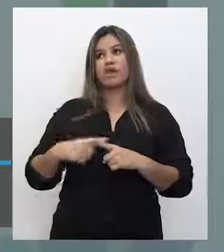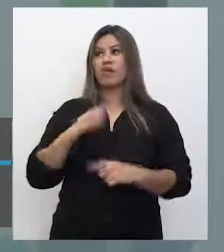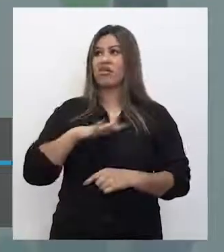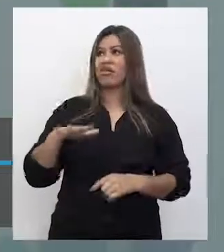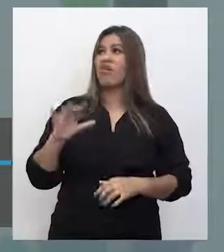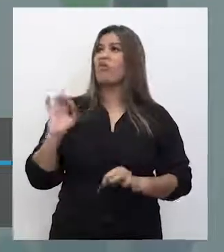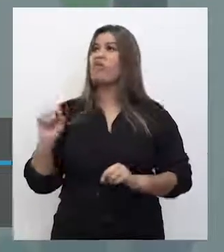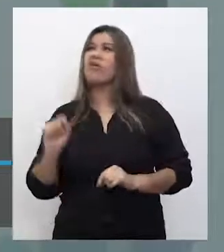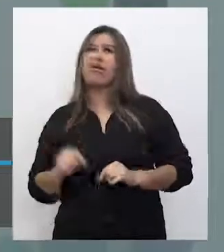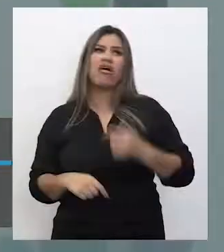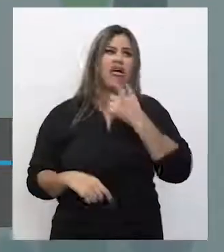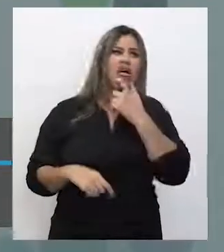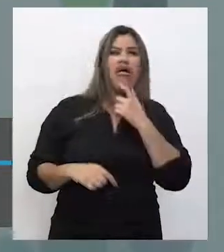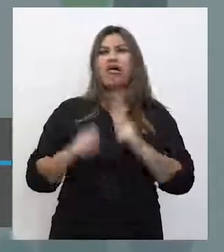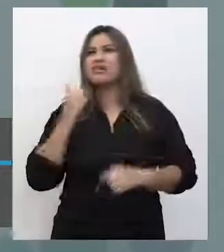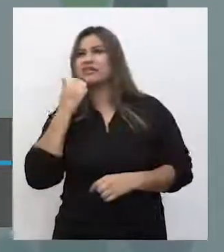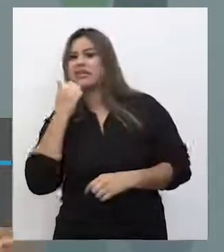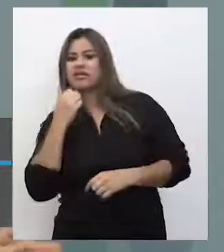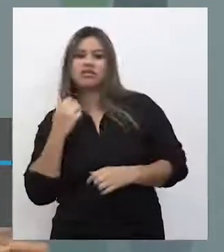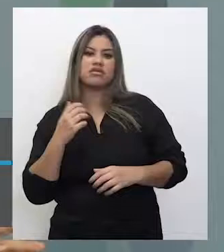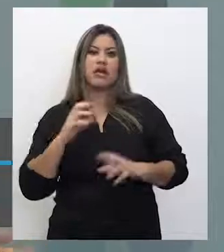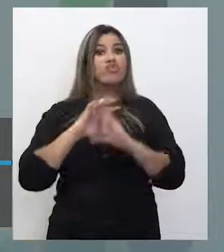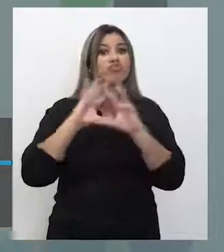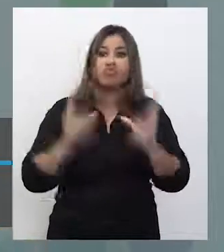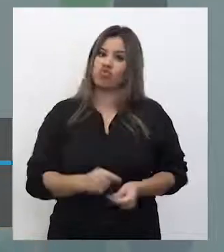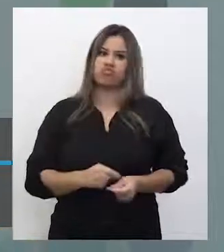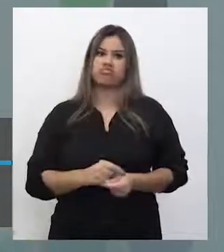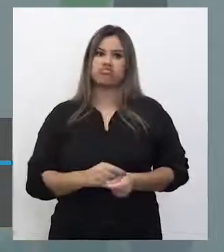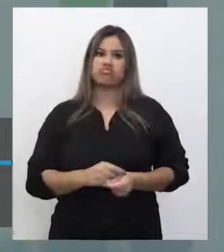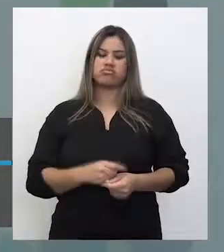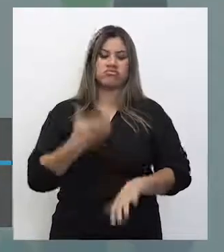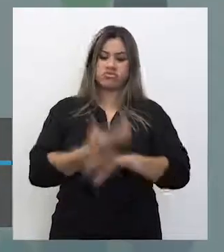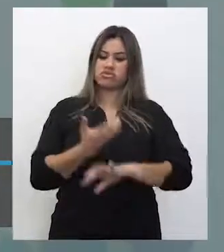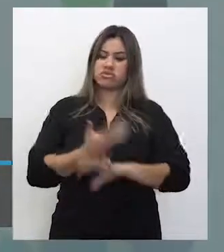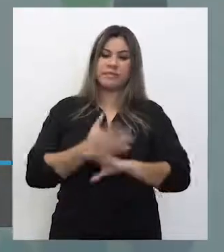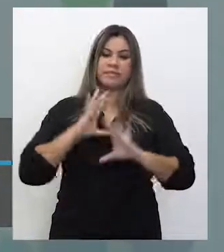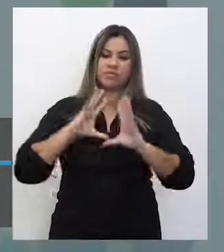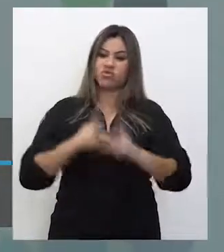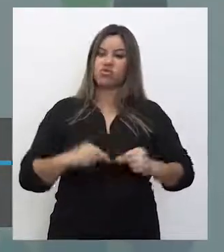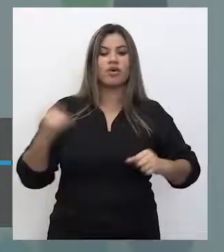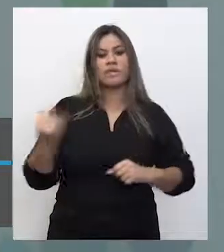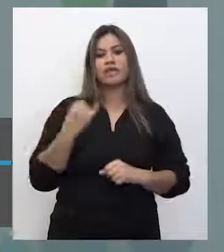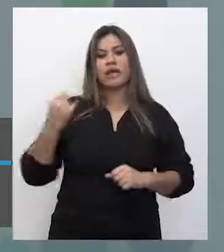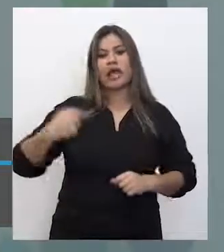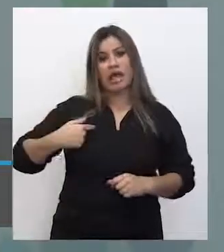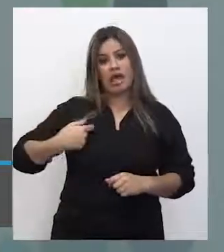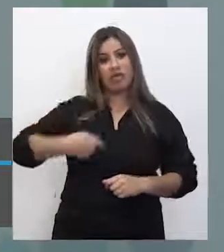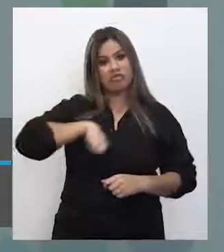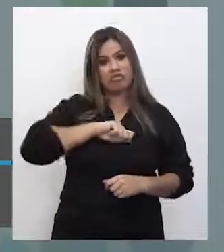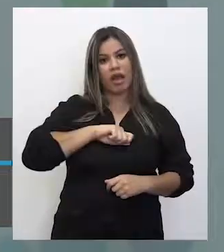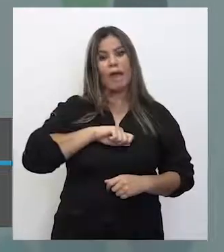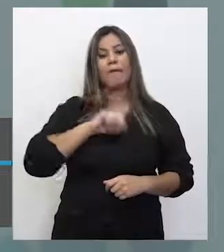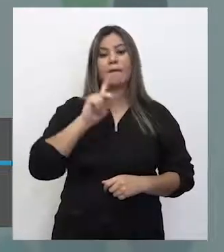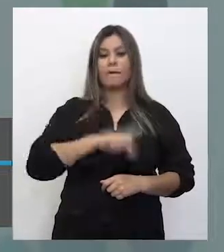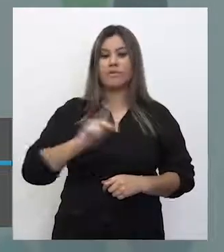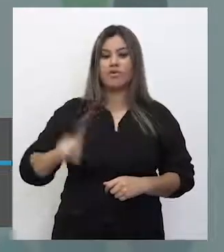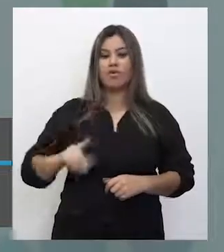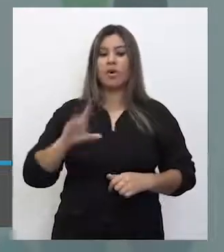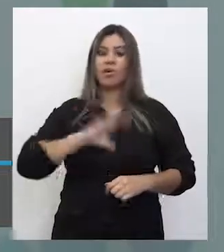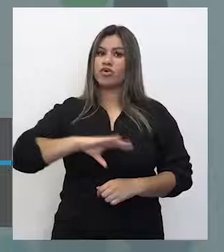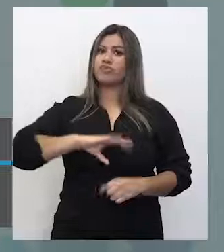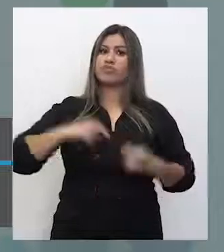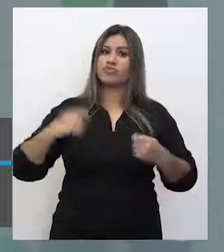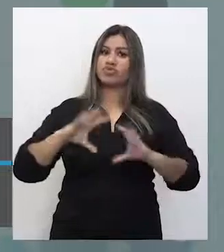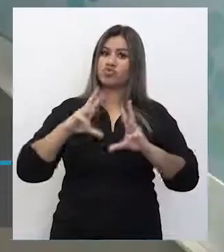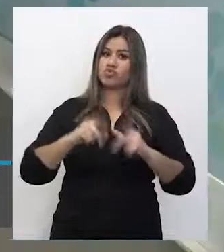de quê? Aula de inglês, aula de ciência, aula de geografia, é tudo. Tudo importa. Eu, enquanto professora de português, eu tenho que ler de tudo um pouco.